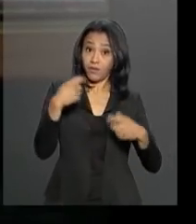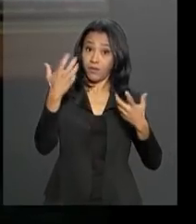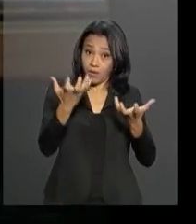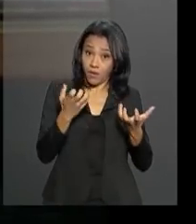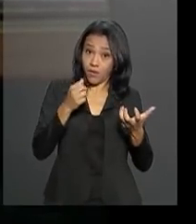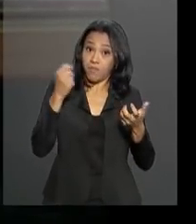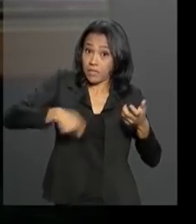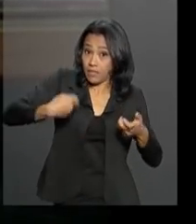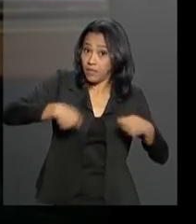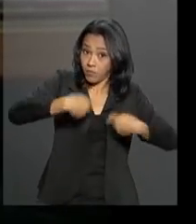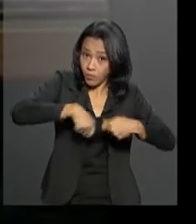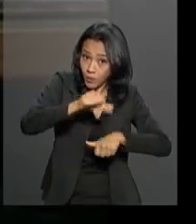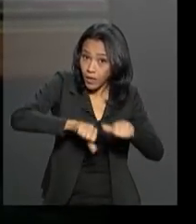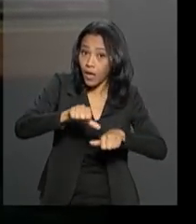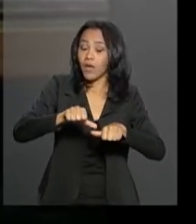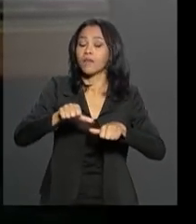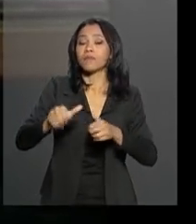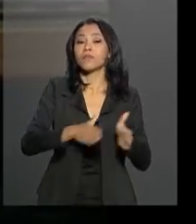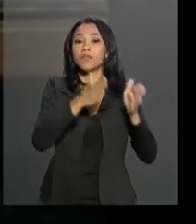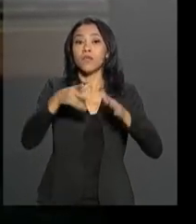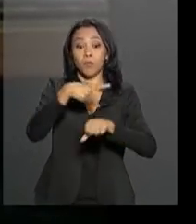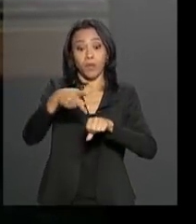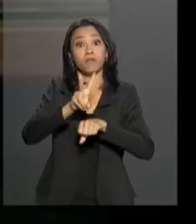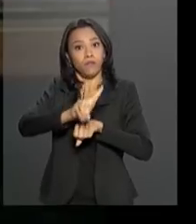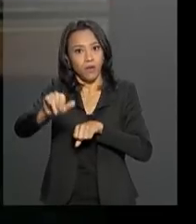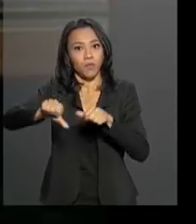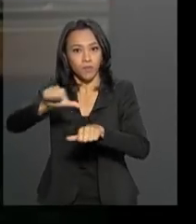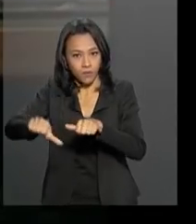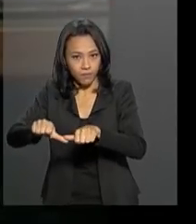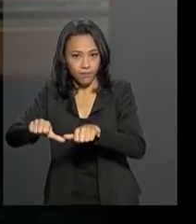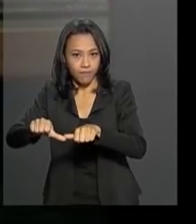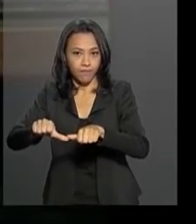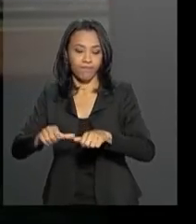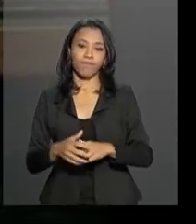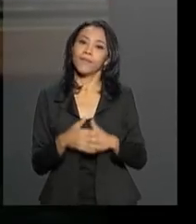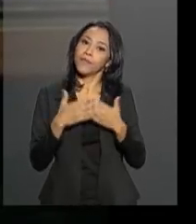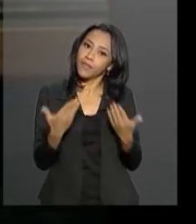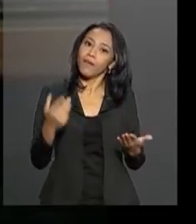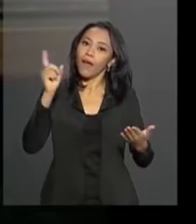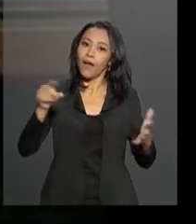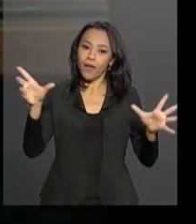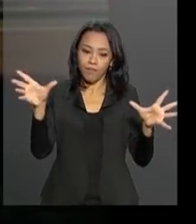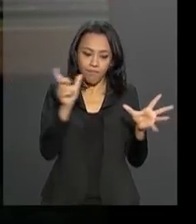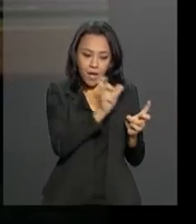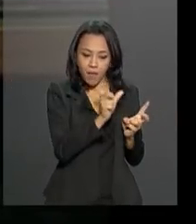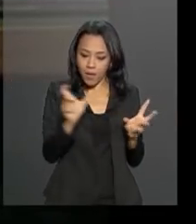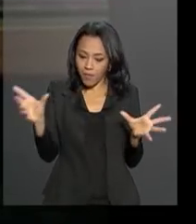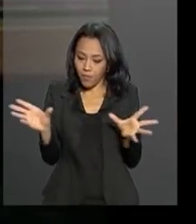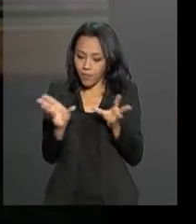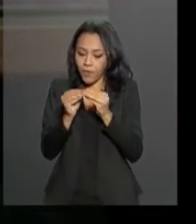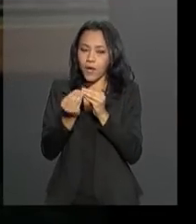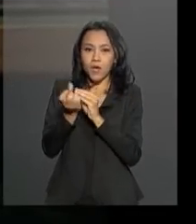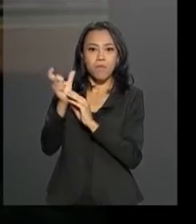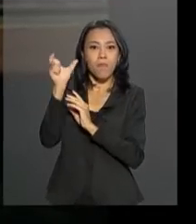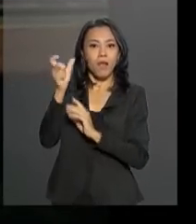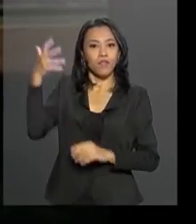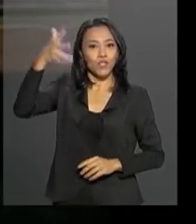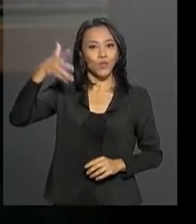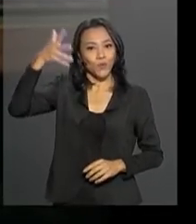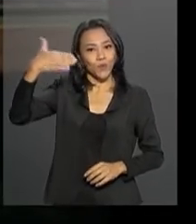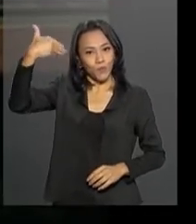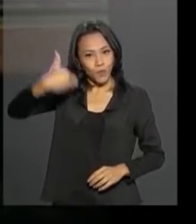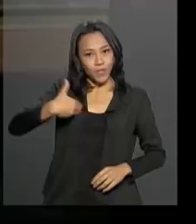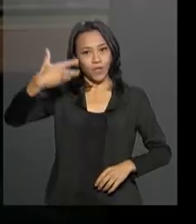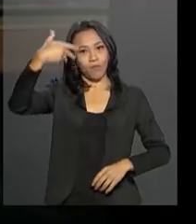mudar. A nação vai mudar. São palavras constantes do discurso de posse como